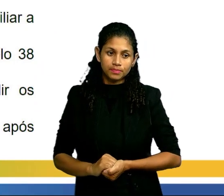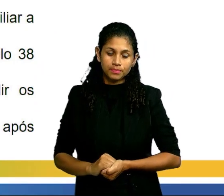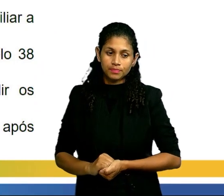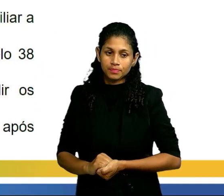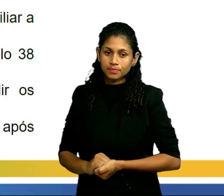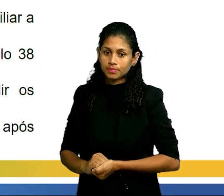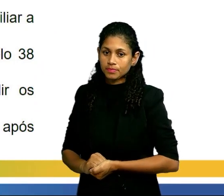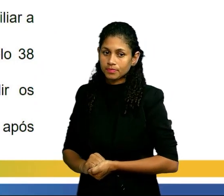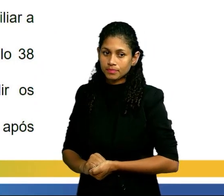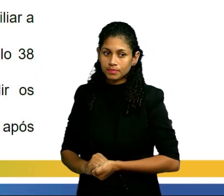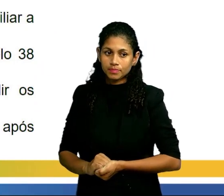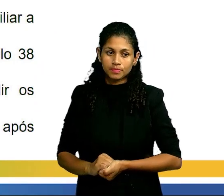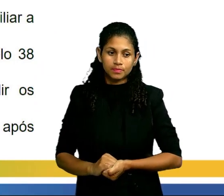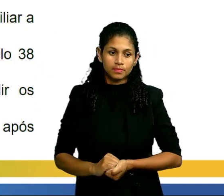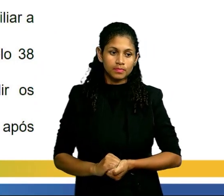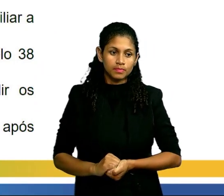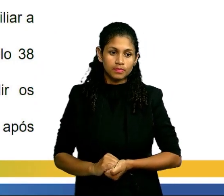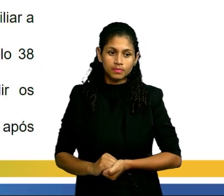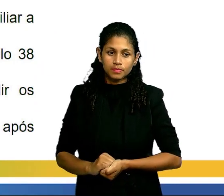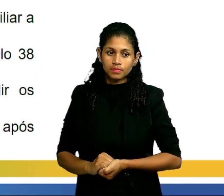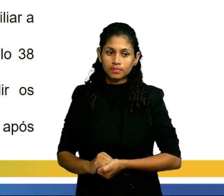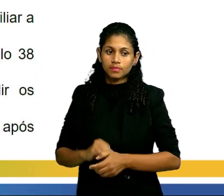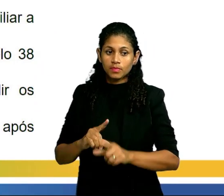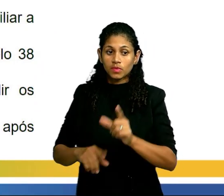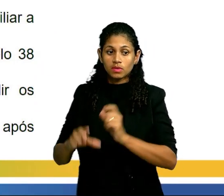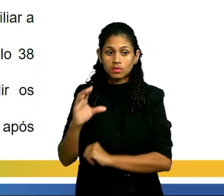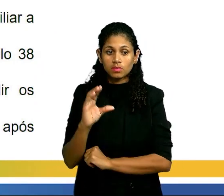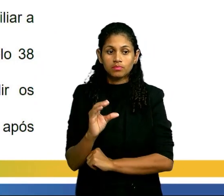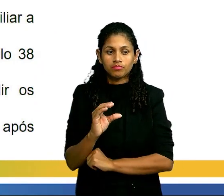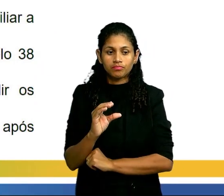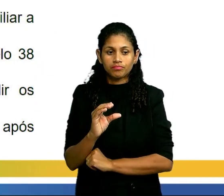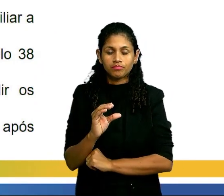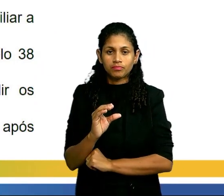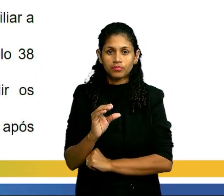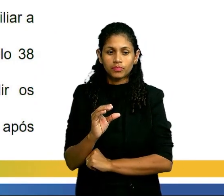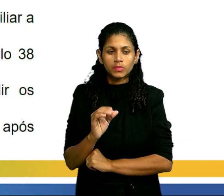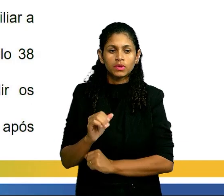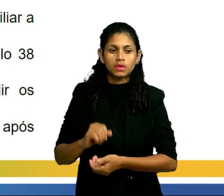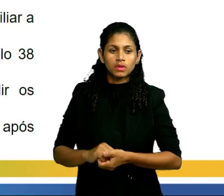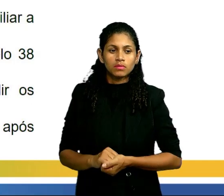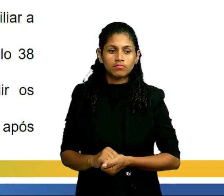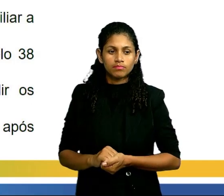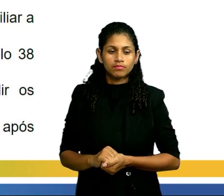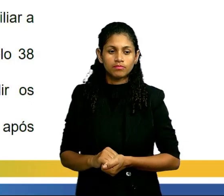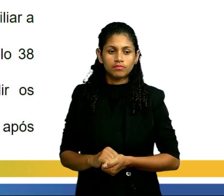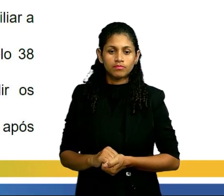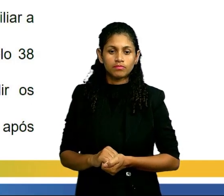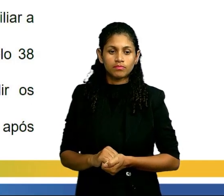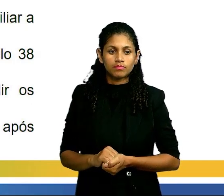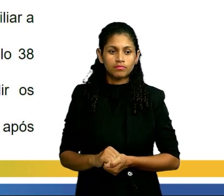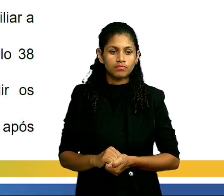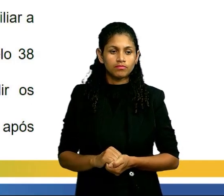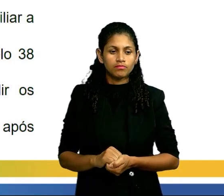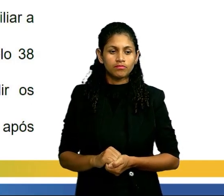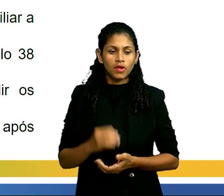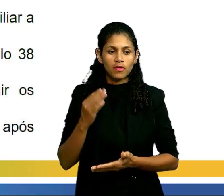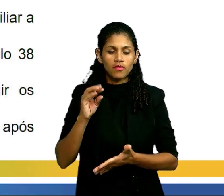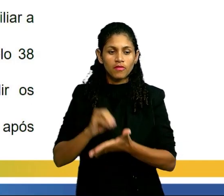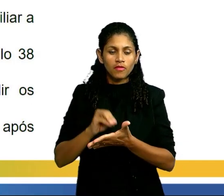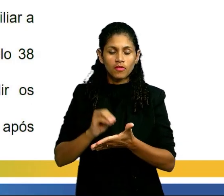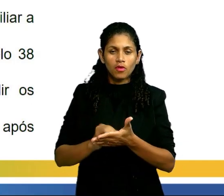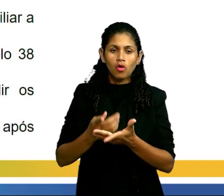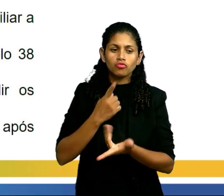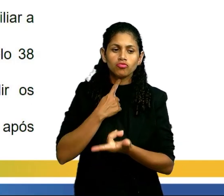apoiar a Coreia do Norte. Na letra C, vai dizer que o descontentamento dos soviéticos com a implementação do